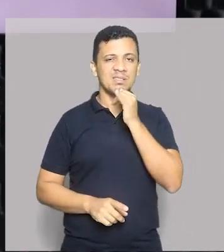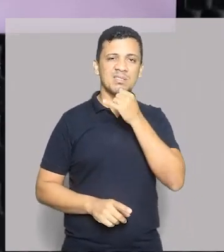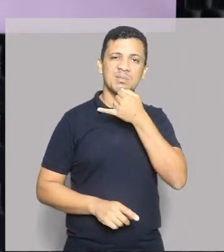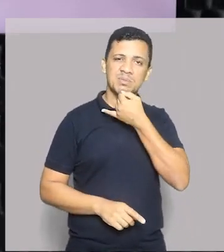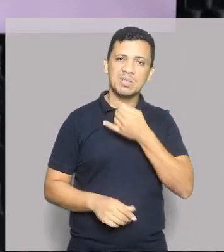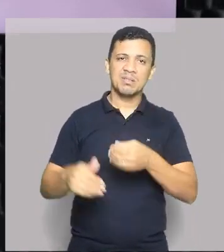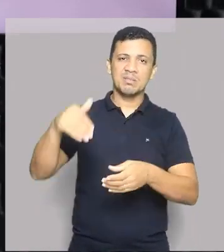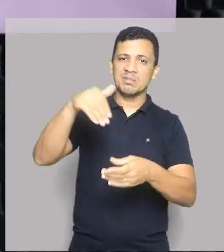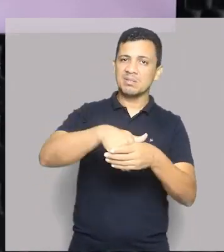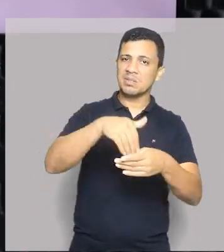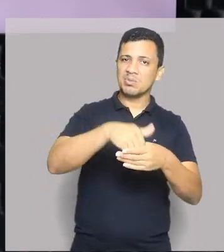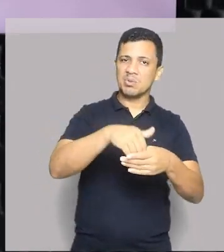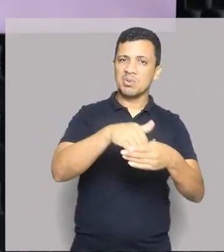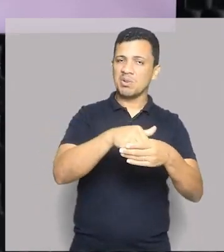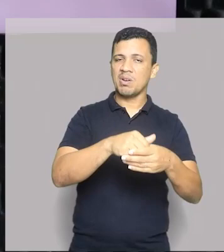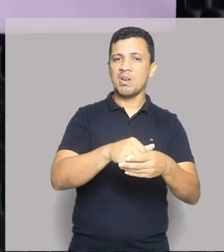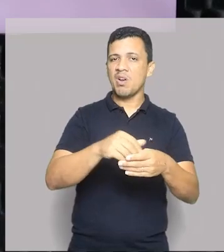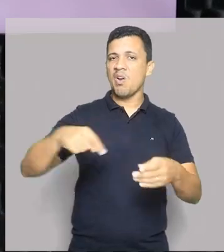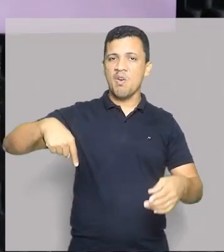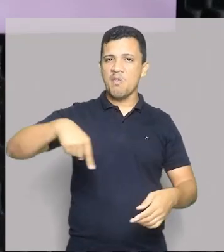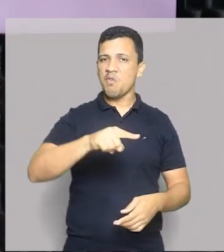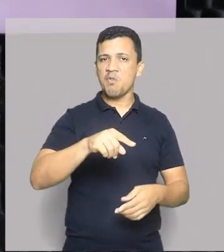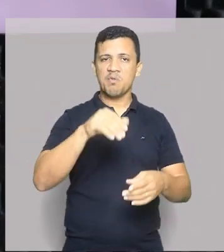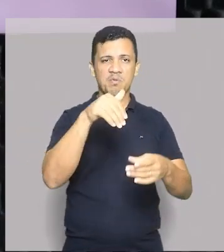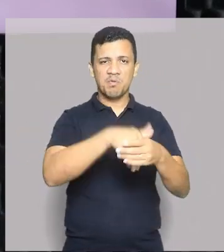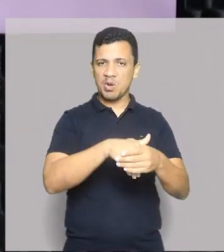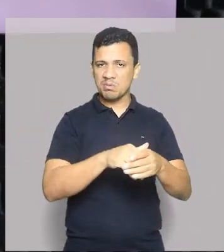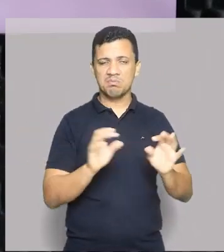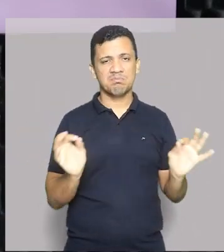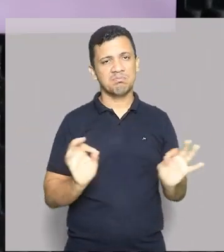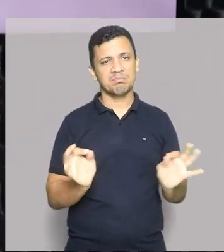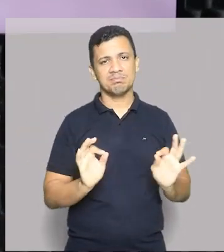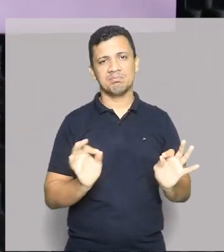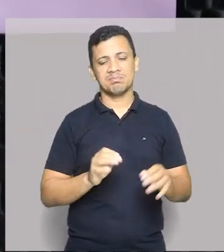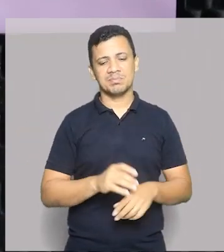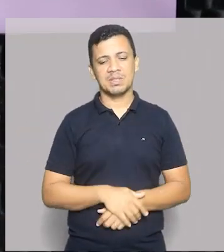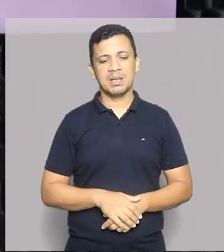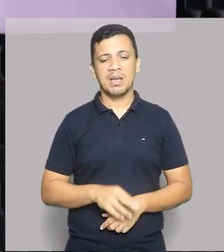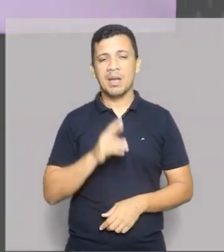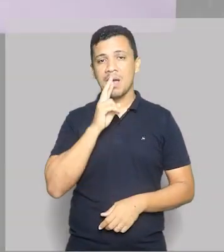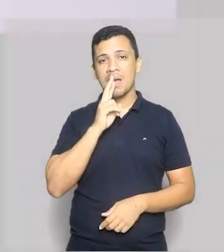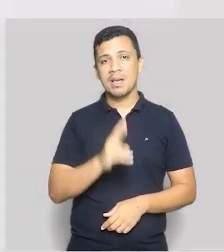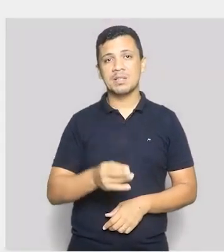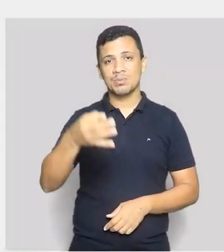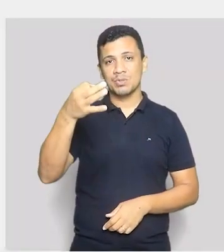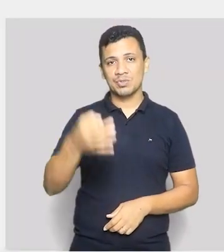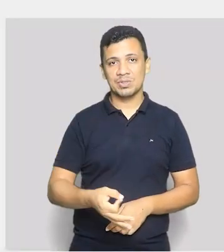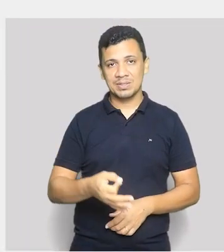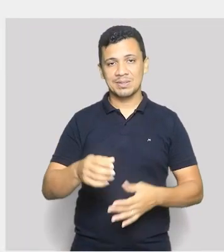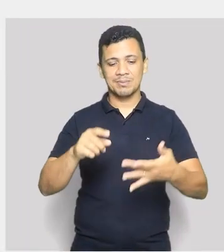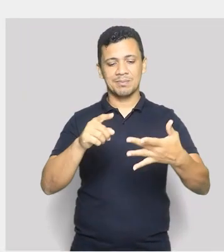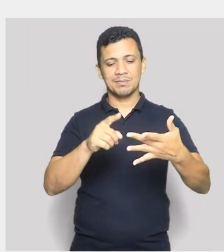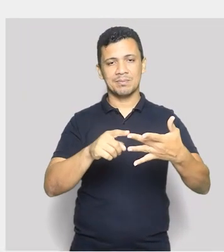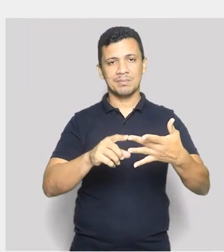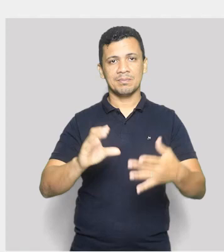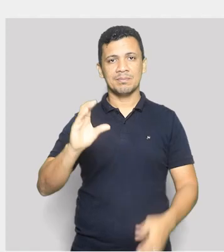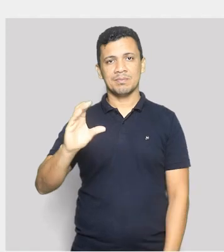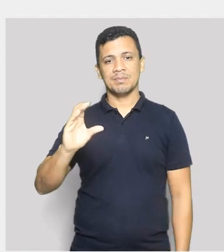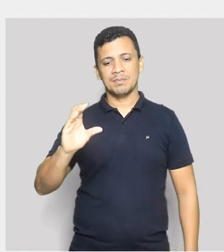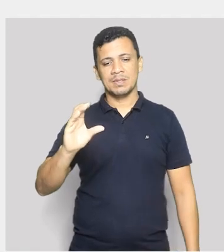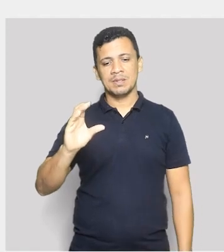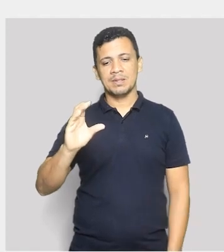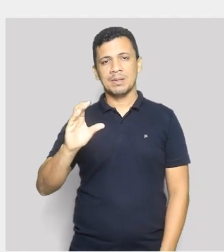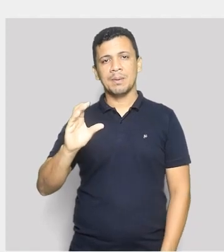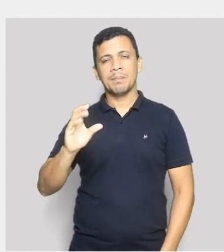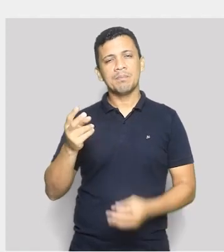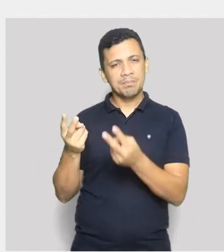eleitores decidiram não comparecer às urnas. Olha só, gente, opção correta, a letra C. Notem como